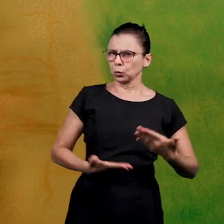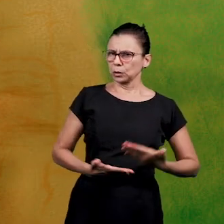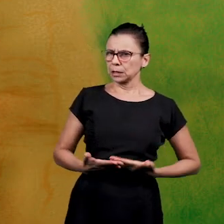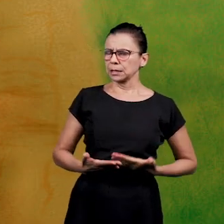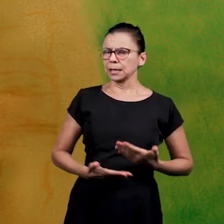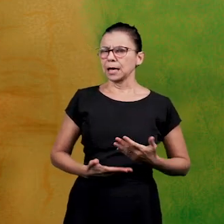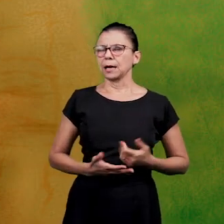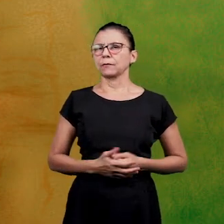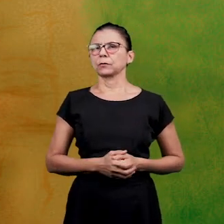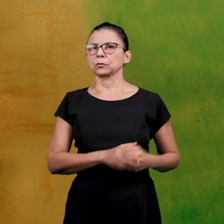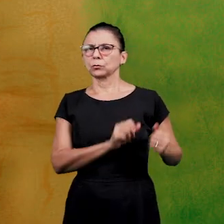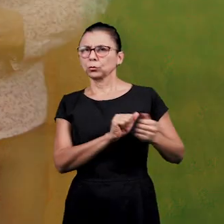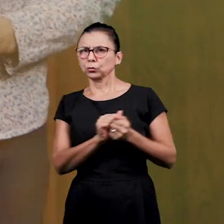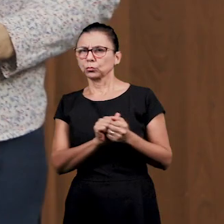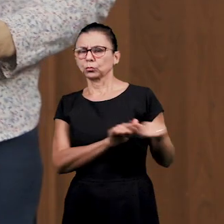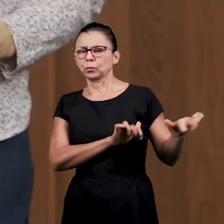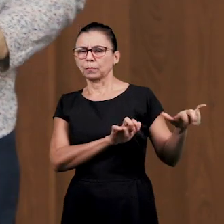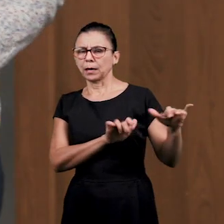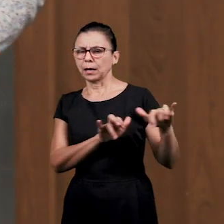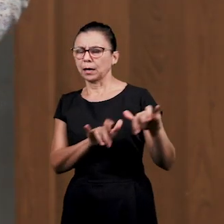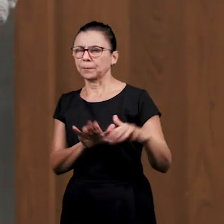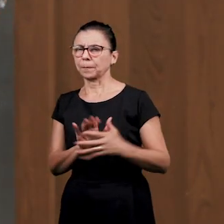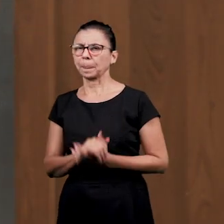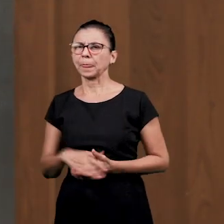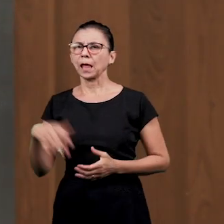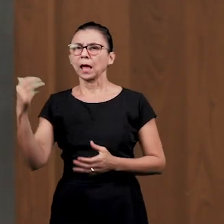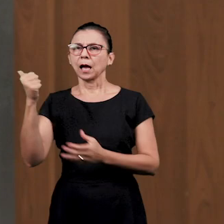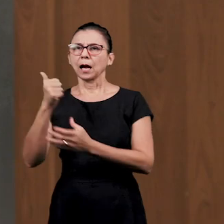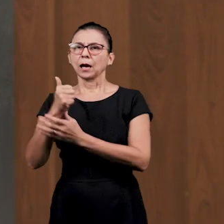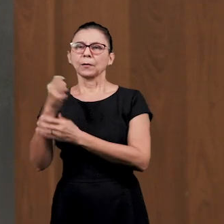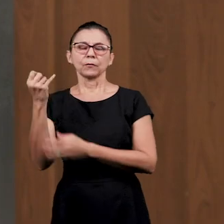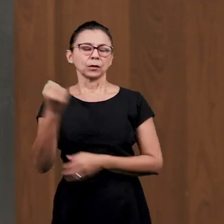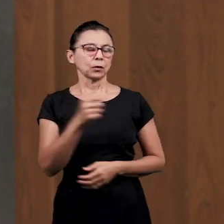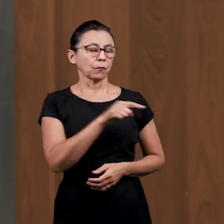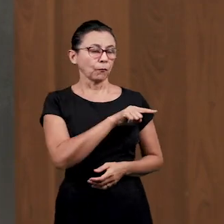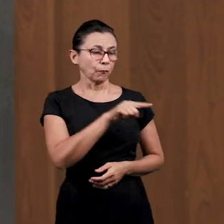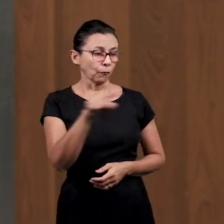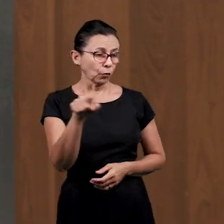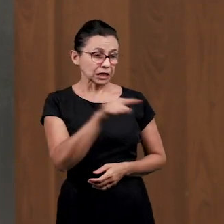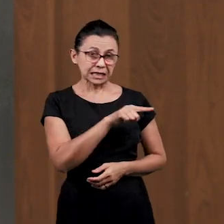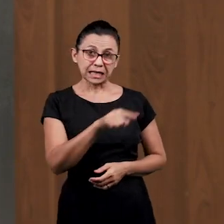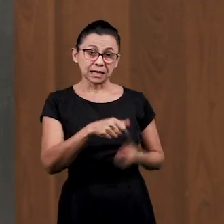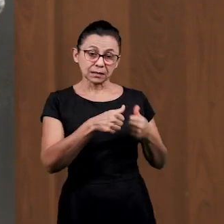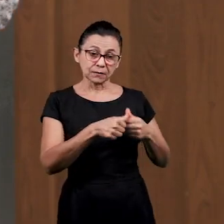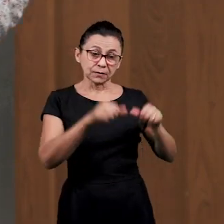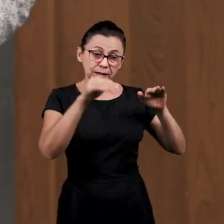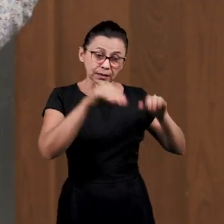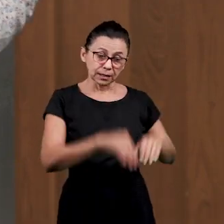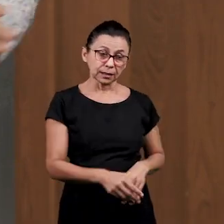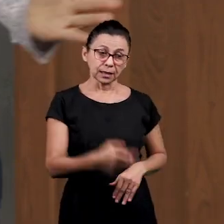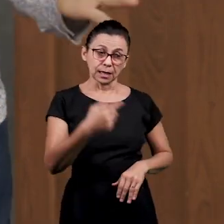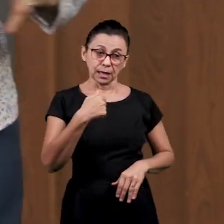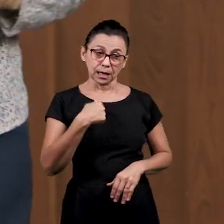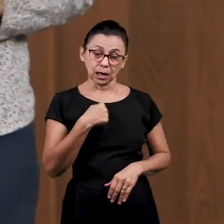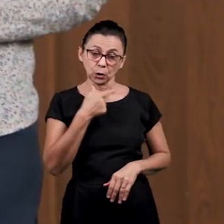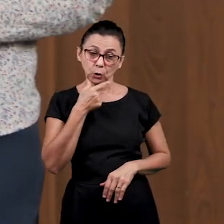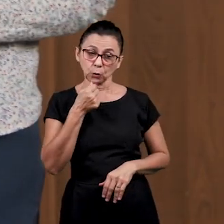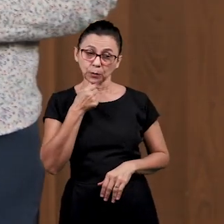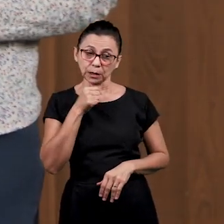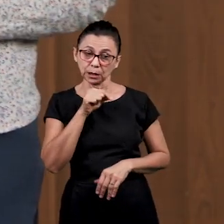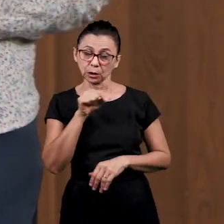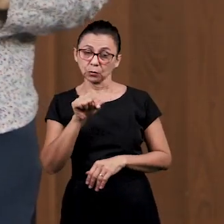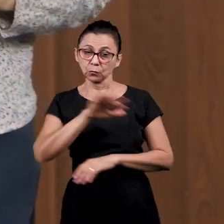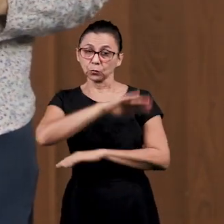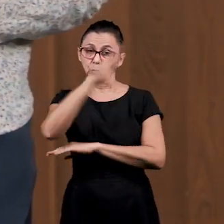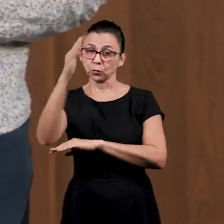moços: fiquem aqui. Eu e o menino iremos e adoraremos. E após adorarmos,